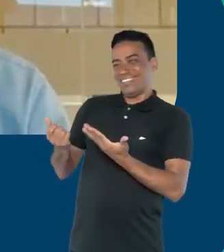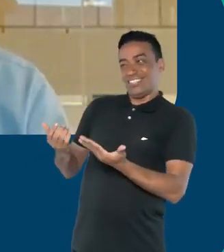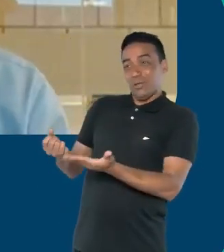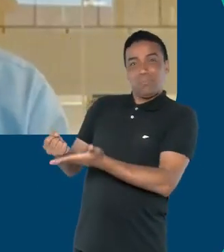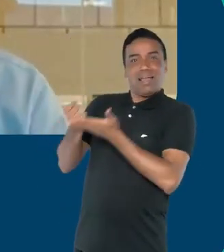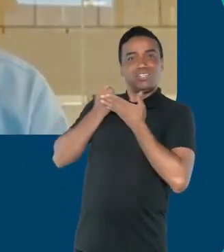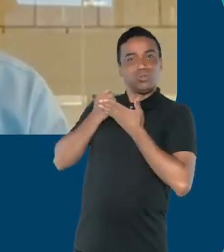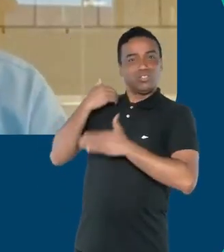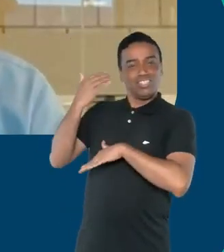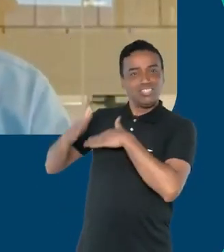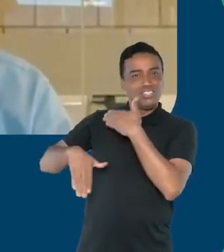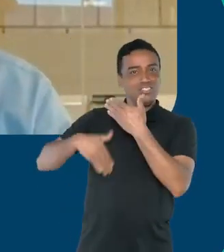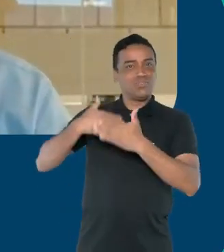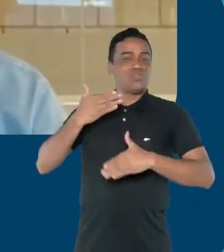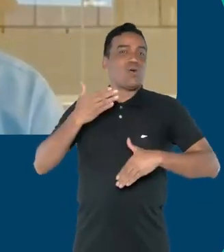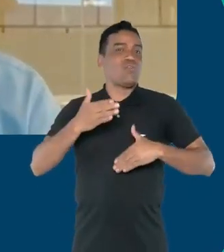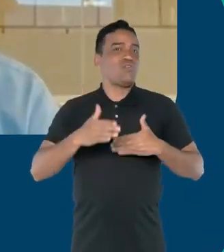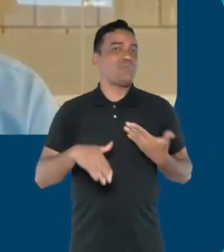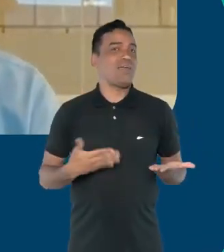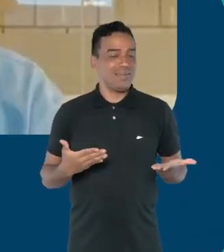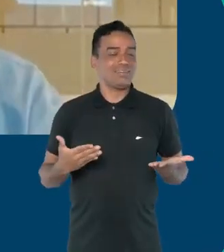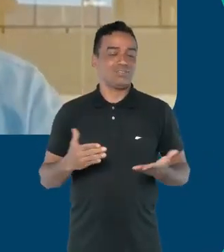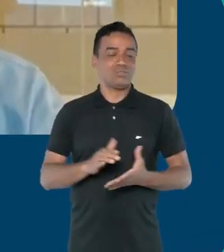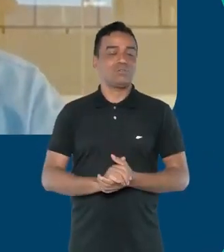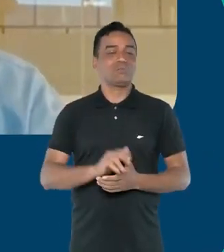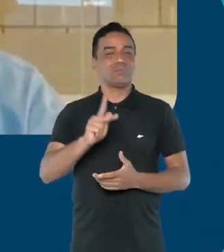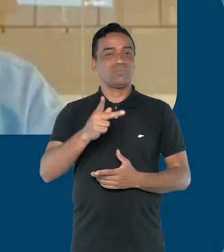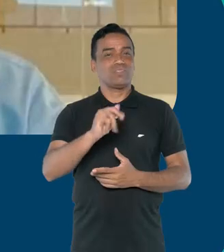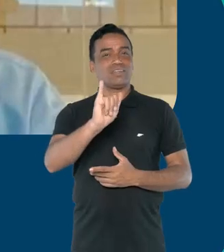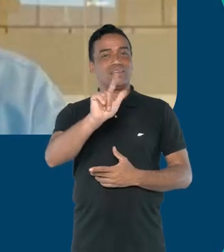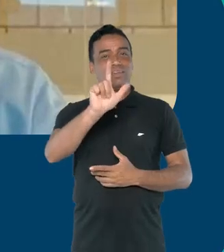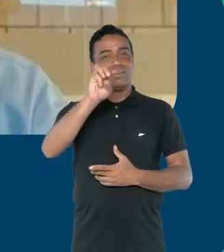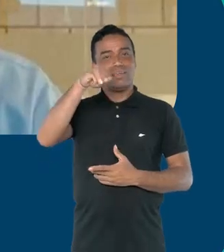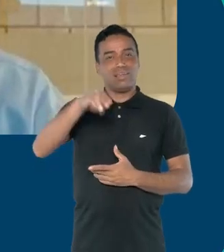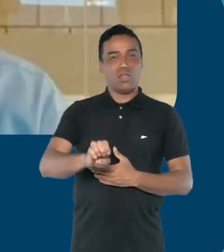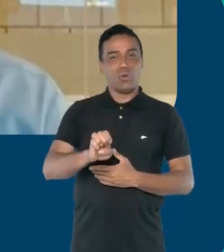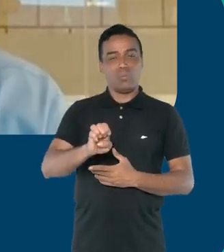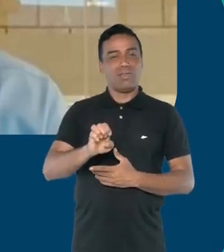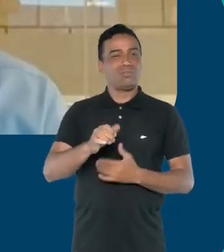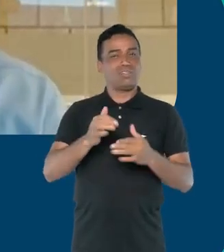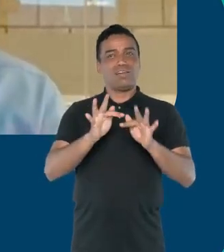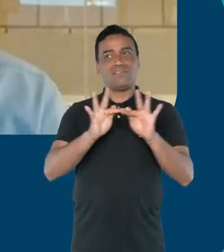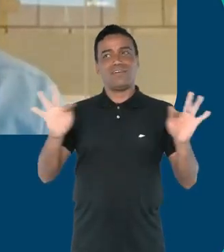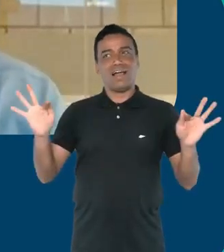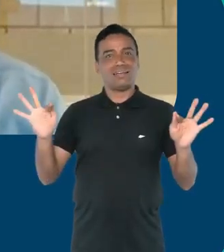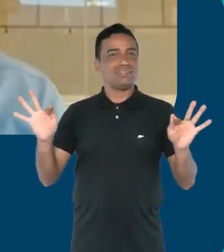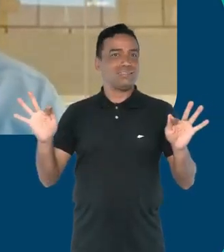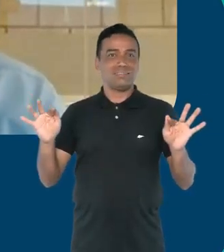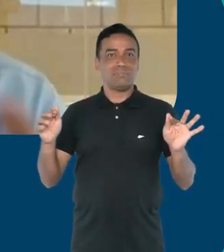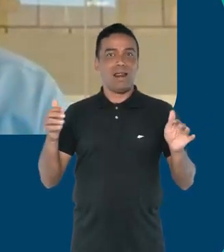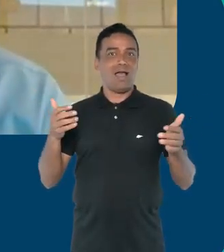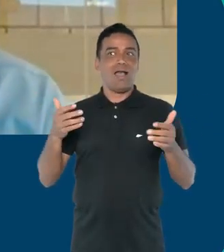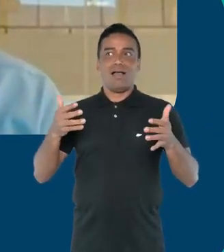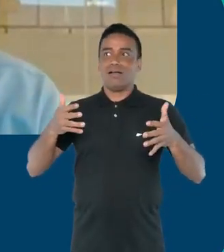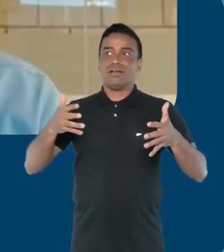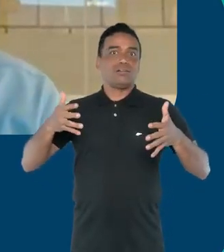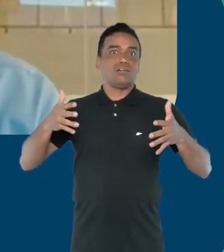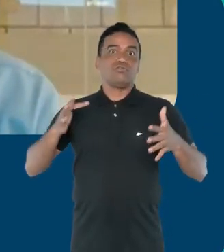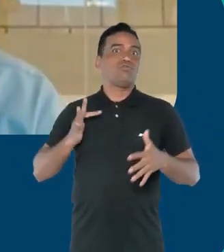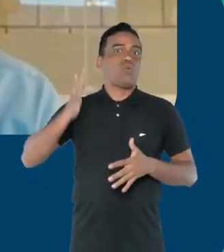né, para o desenvolvimento, digamos assim. O Hume usaria a expressão para o improvement, né, para